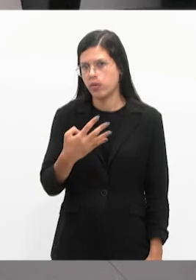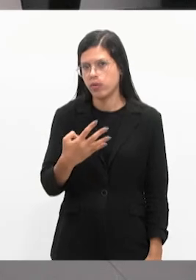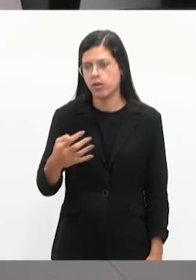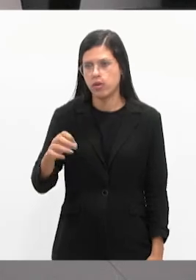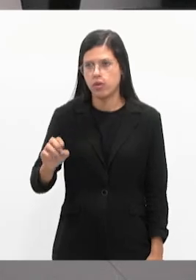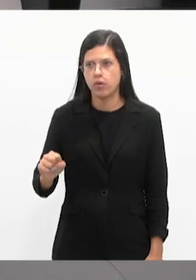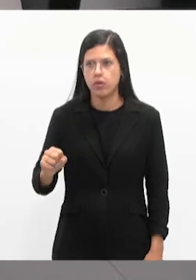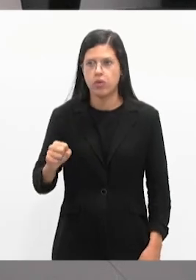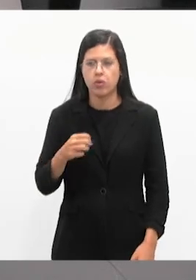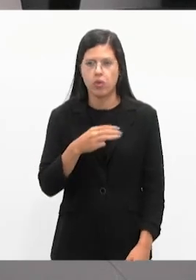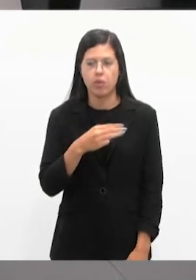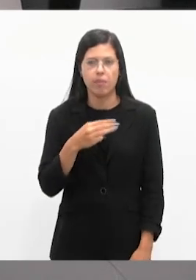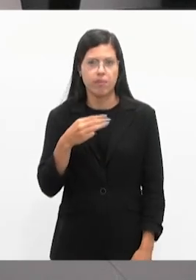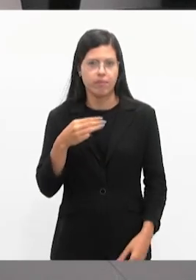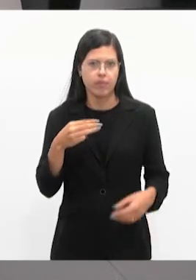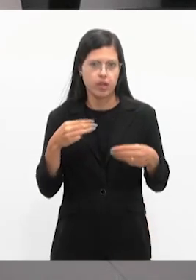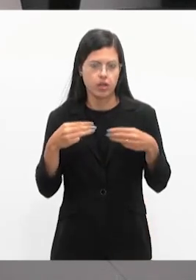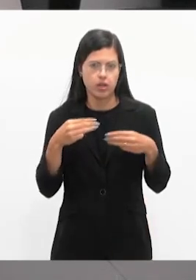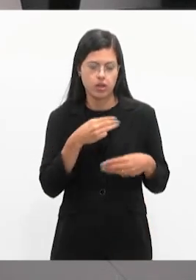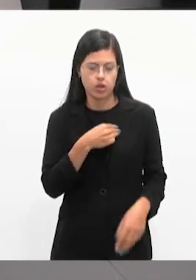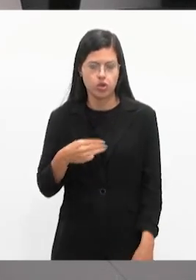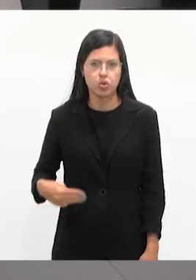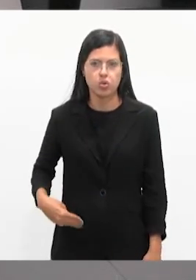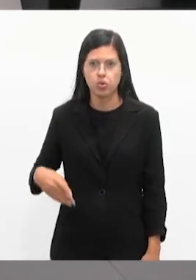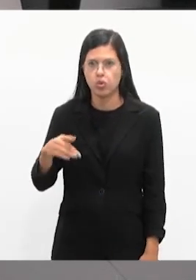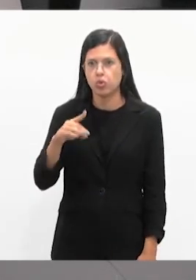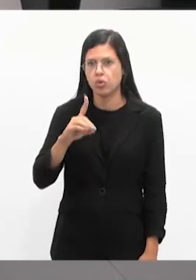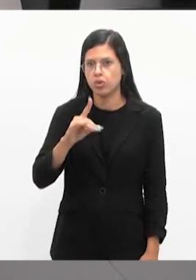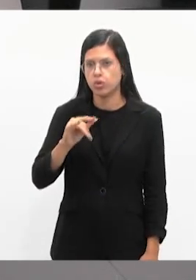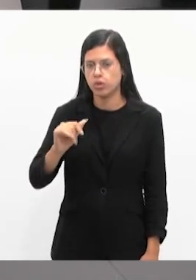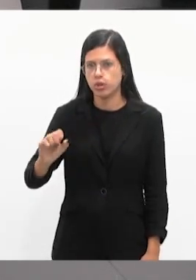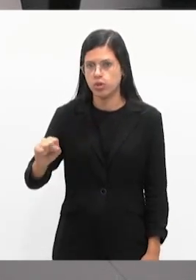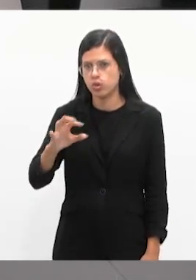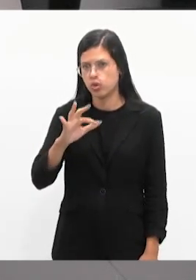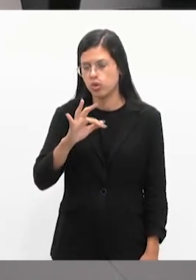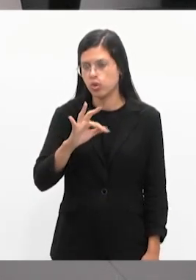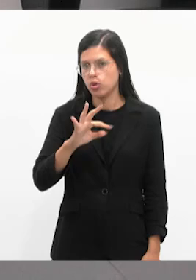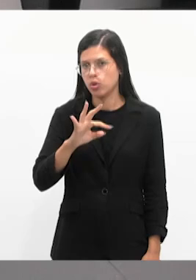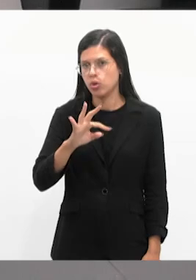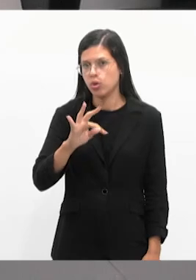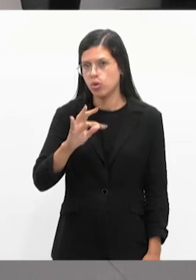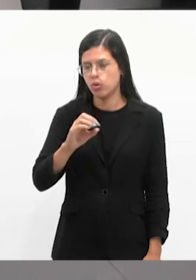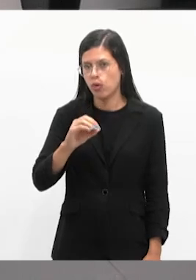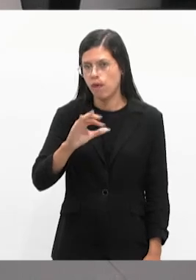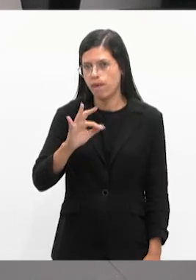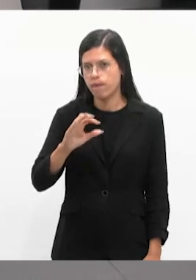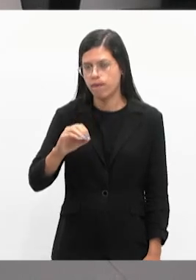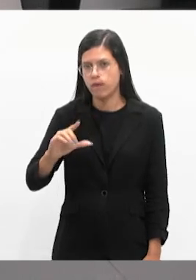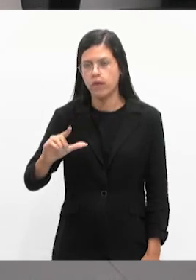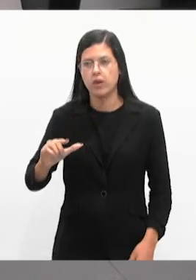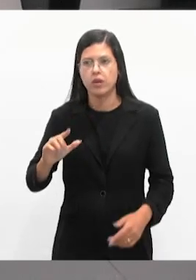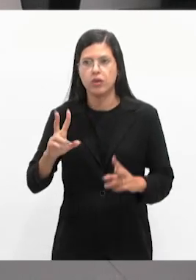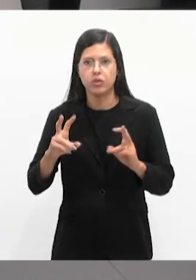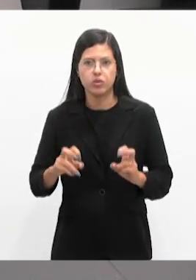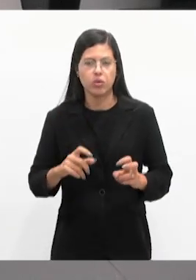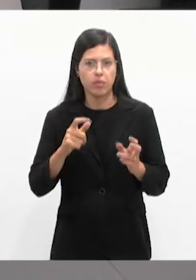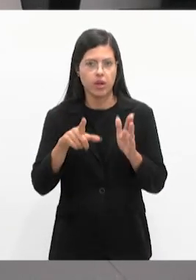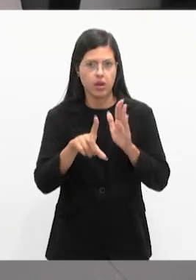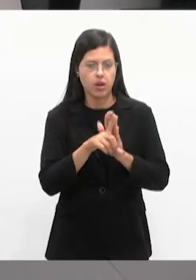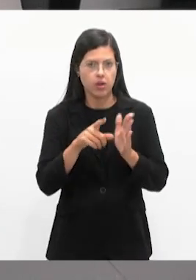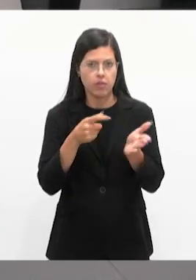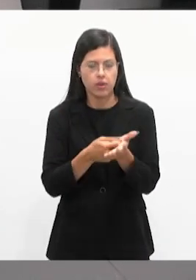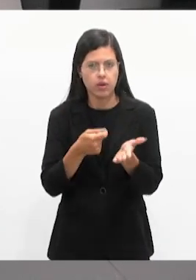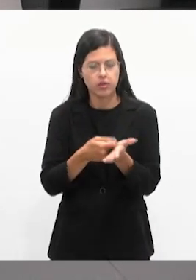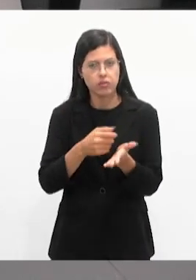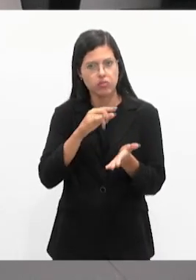relatoria do ministro Dias Toffoli, que fala abertamente que leis estaduais ou municipais que obrigam a inserção de mensagens e documentos fiscais ou